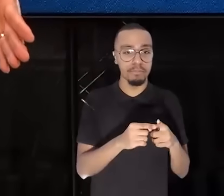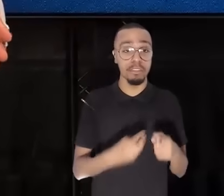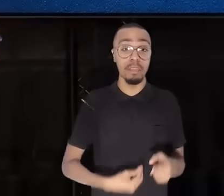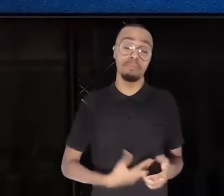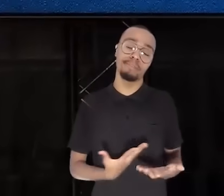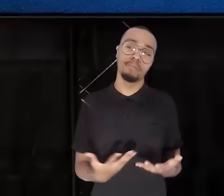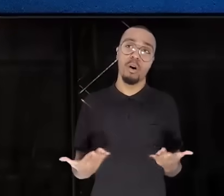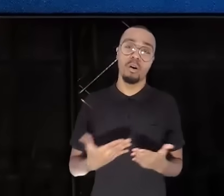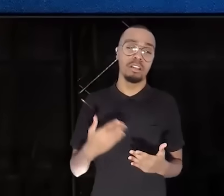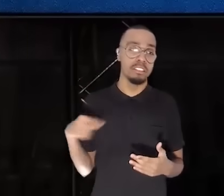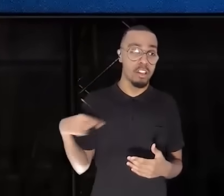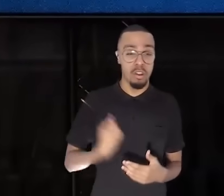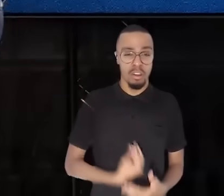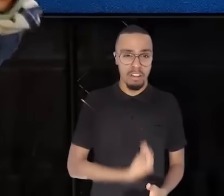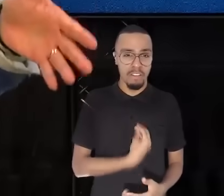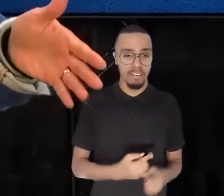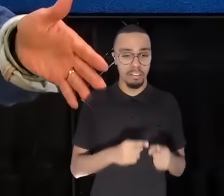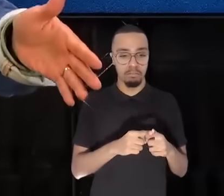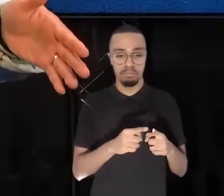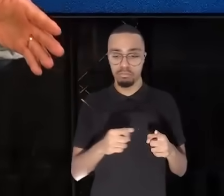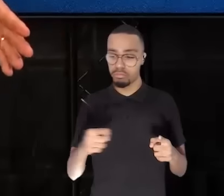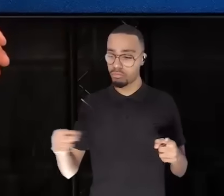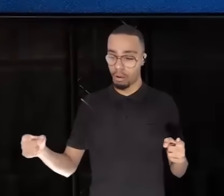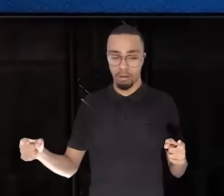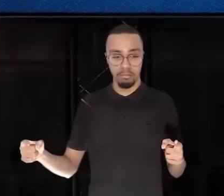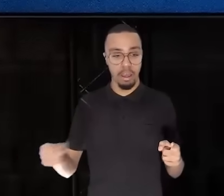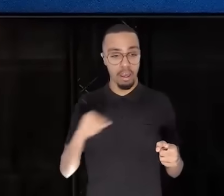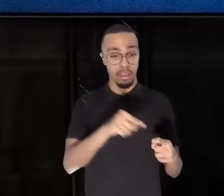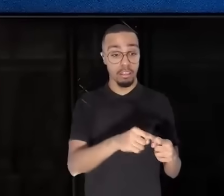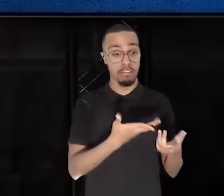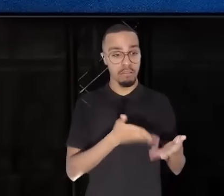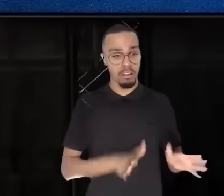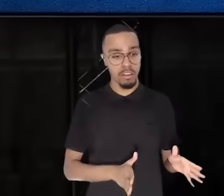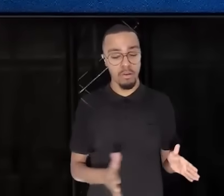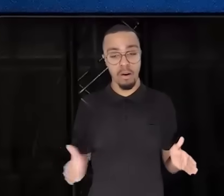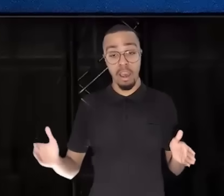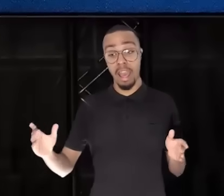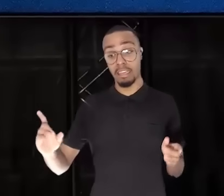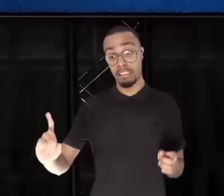começo, meio e fim. Nasceu, cresceu, morreu.